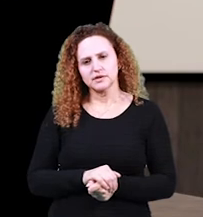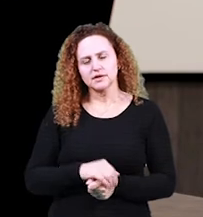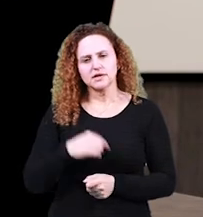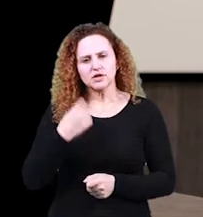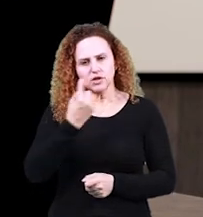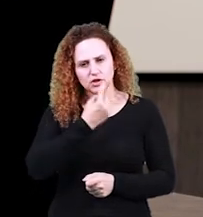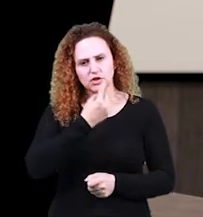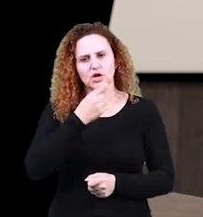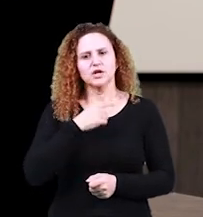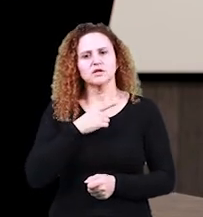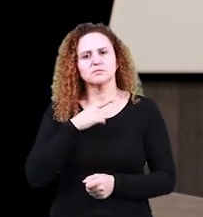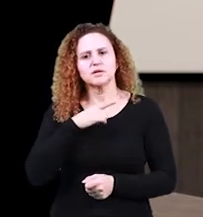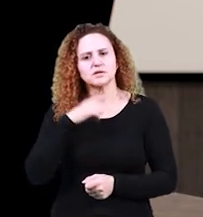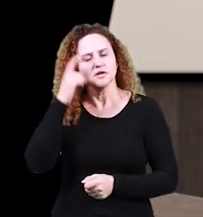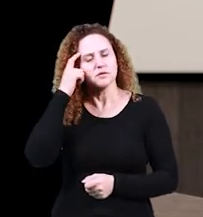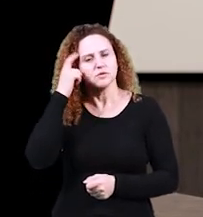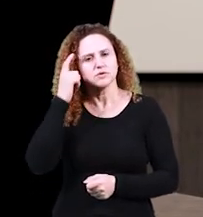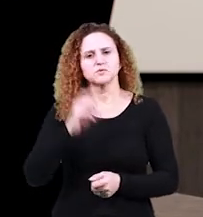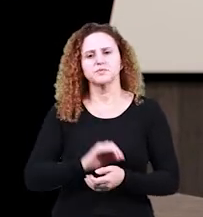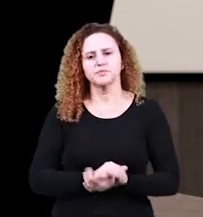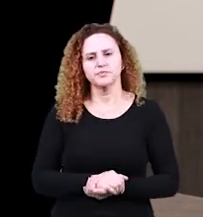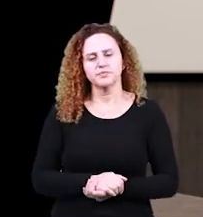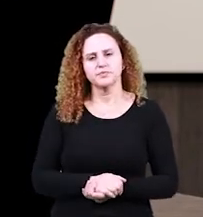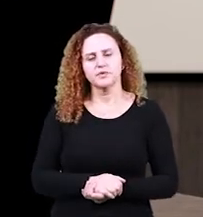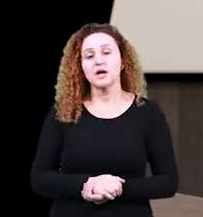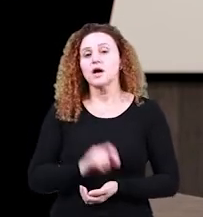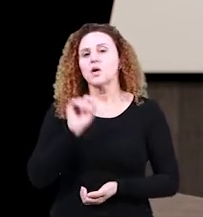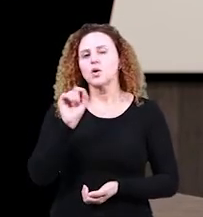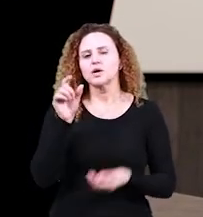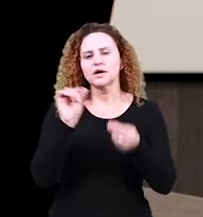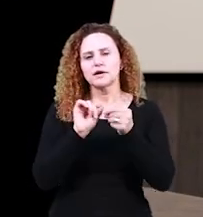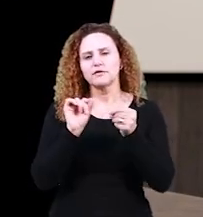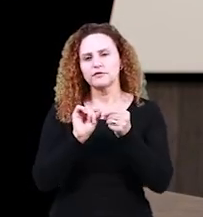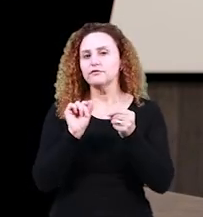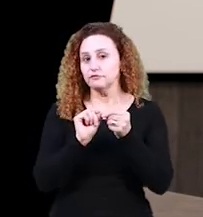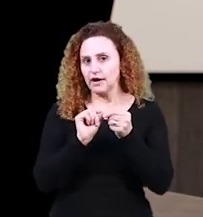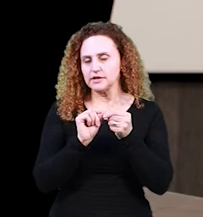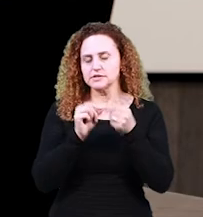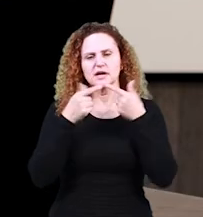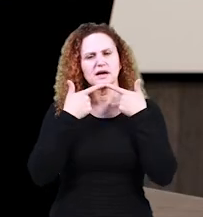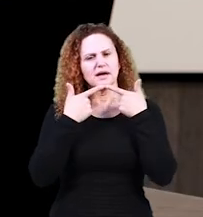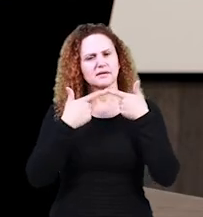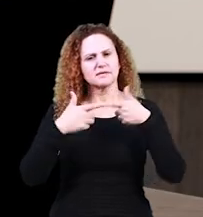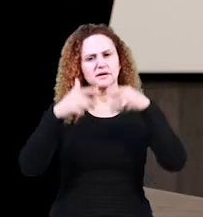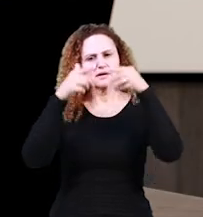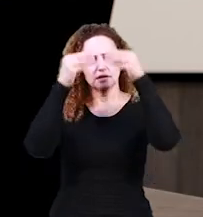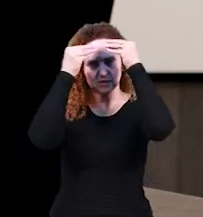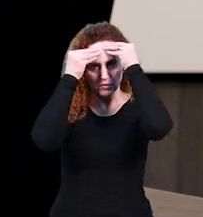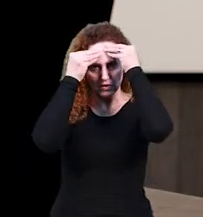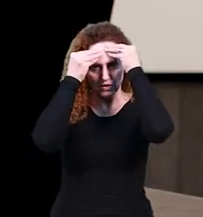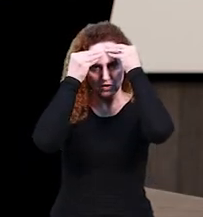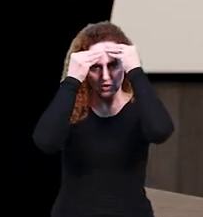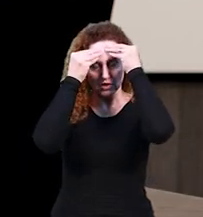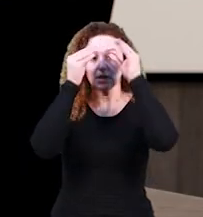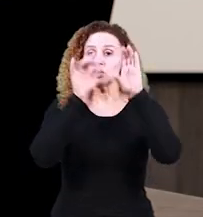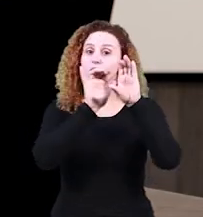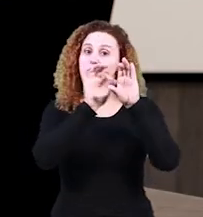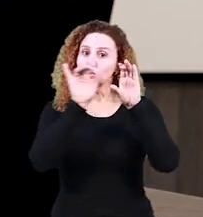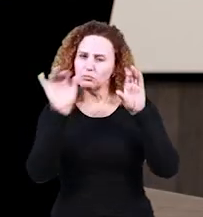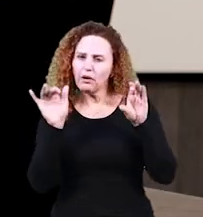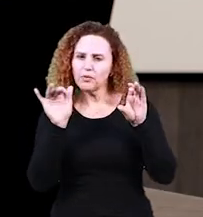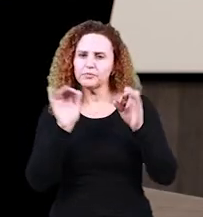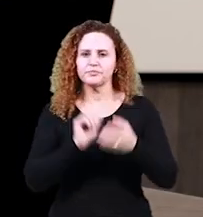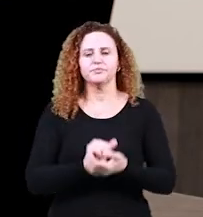da gramática o que faz a gramática normativa né gramática estrutural de cunho normativo eu